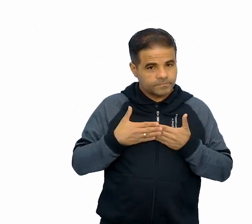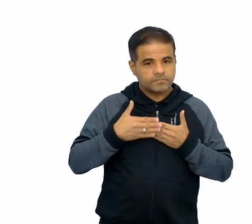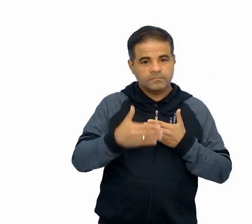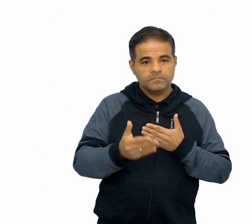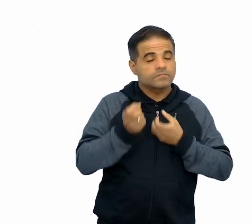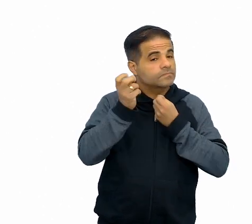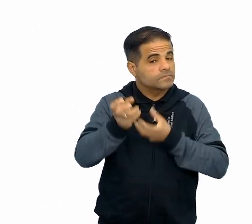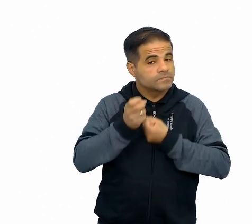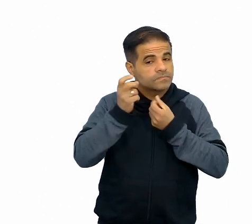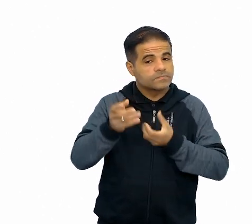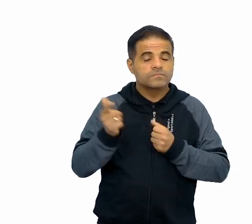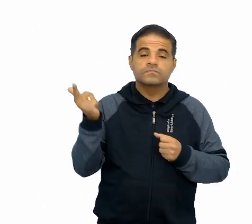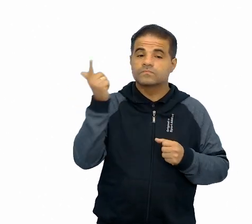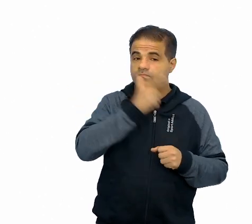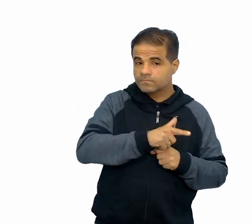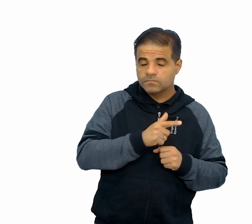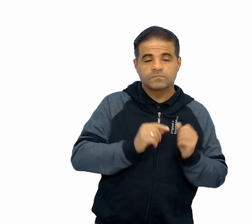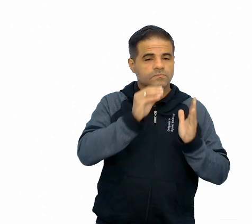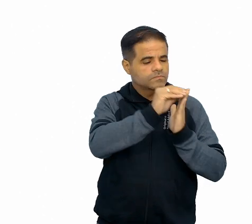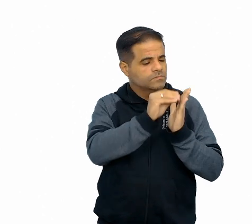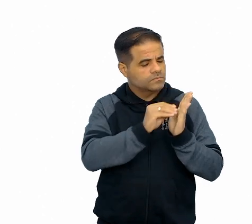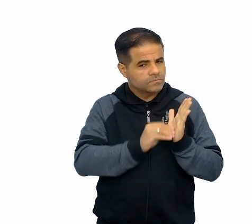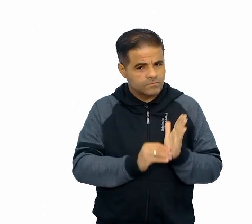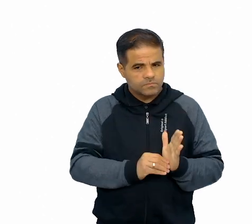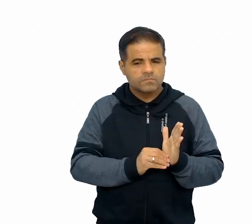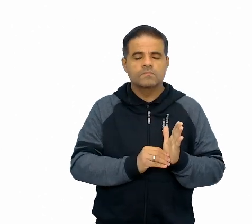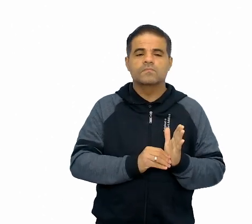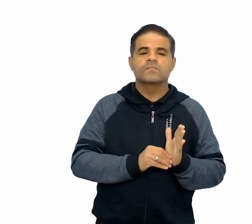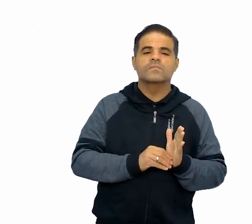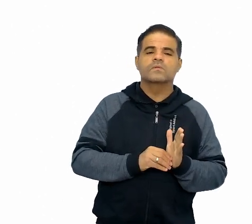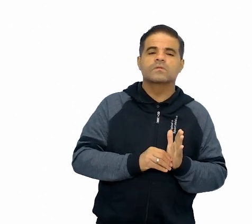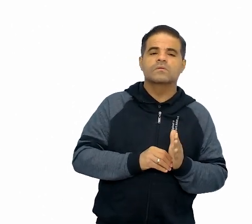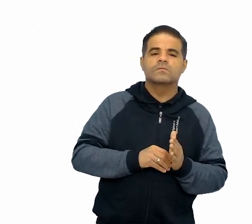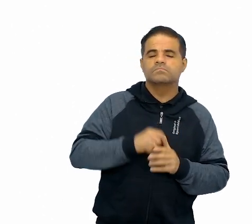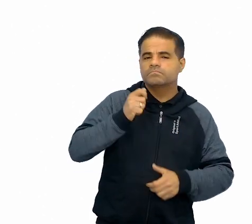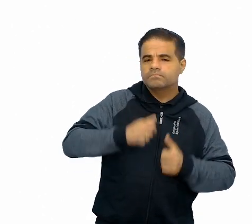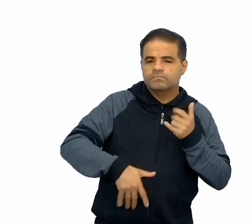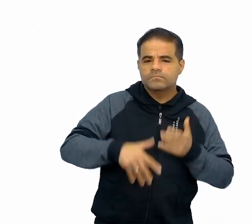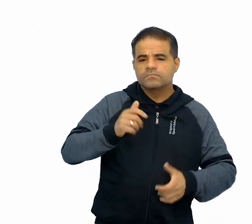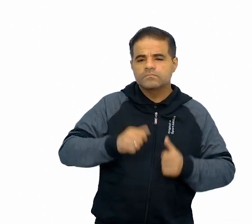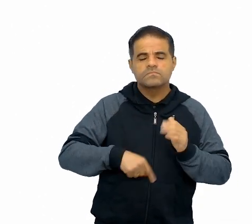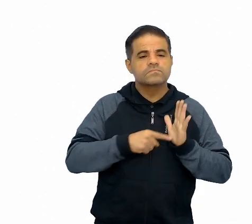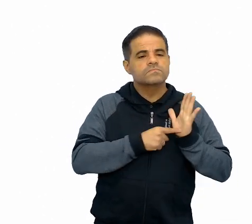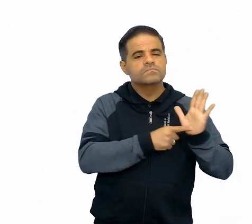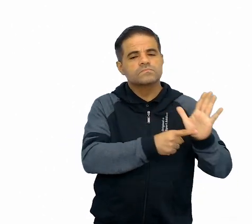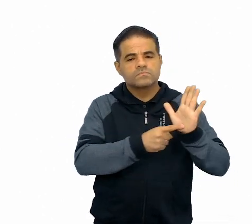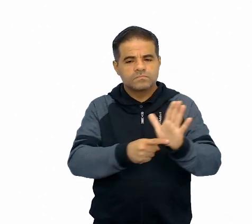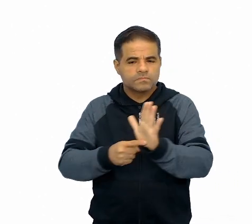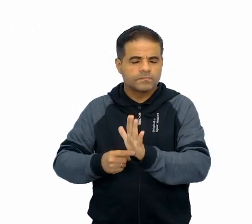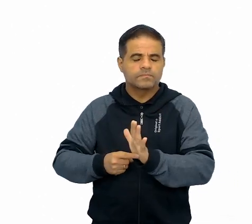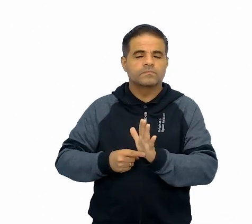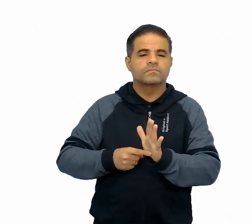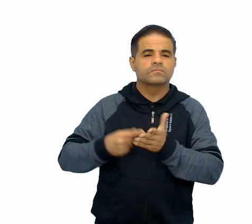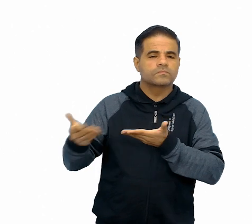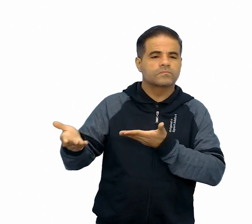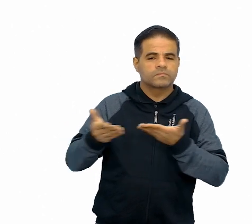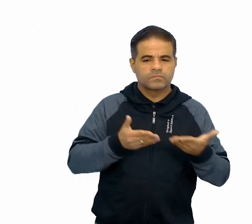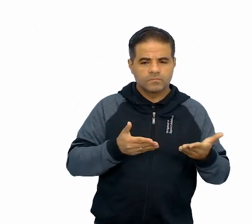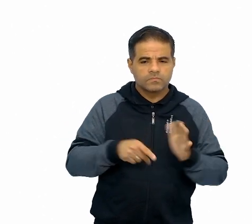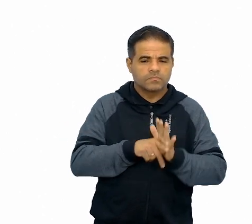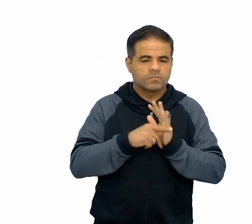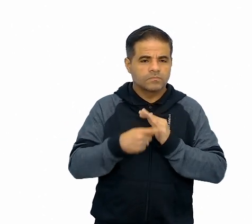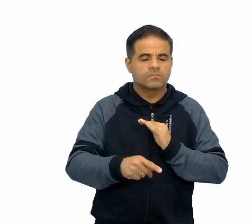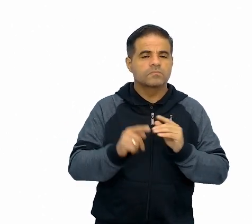das informações obtidas no contexto, por meio de pistas, né, os índices que são providos pelo